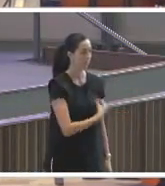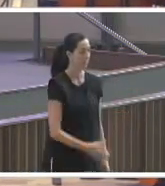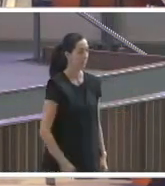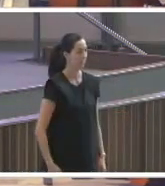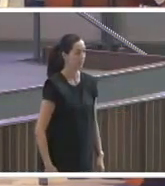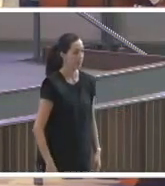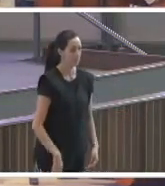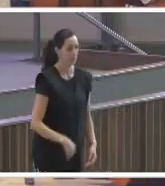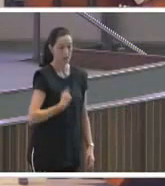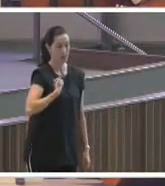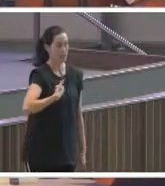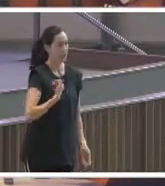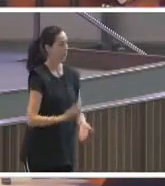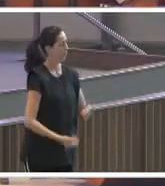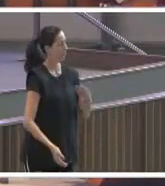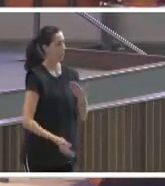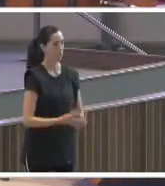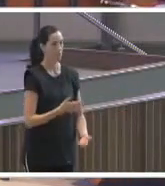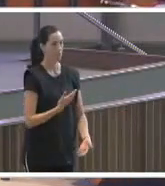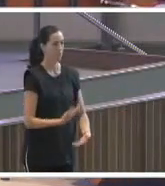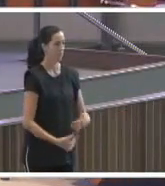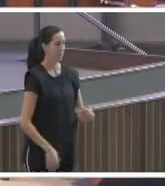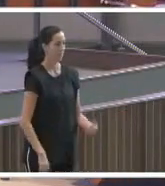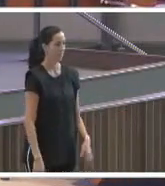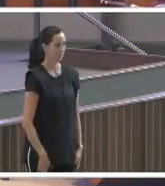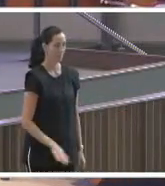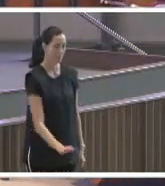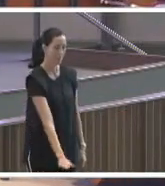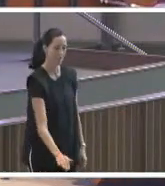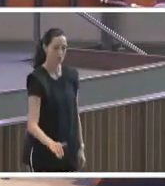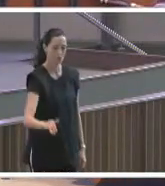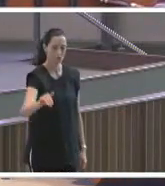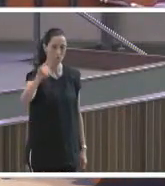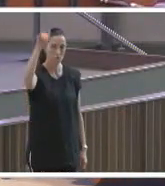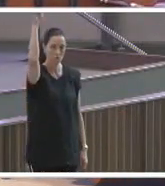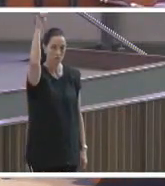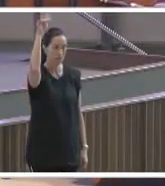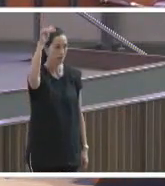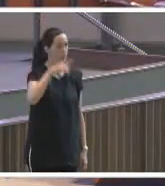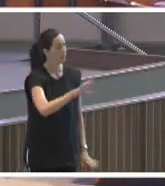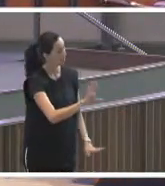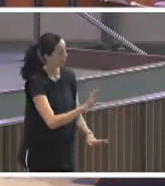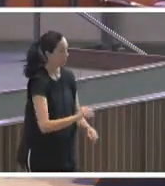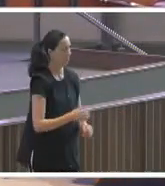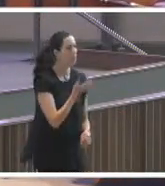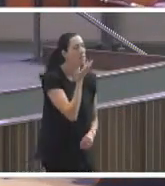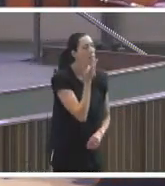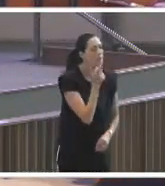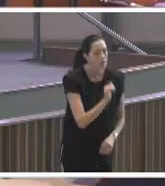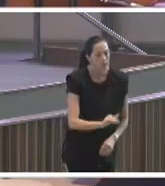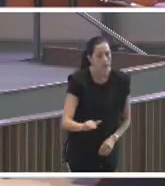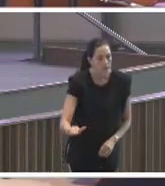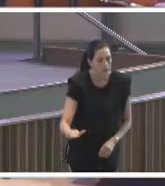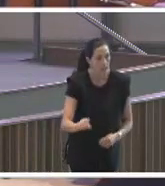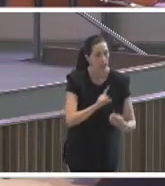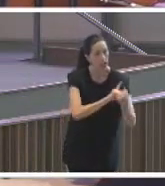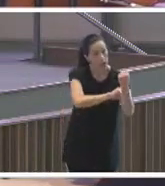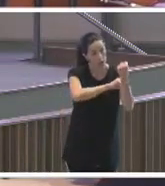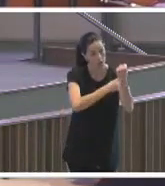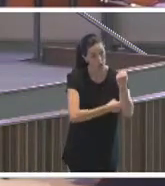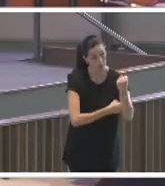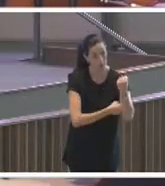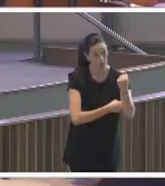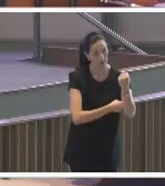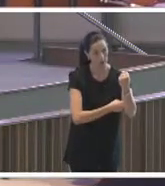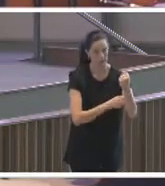importa a idade deles. É claro que quando eles são pequenos, o nível de autoridade, não